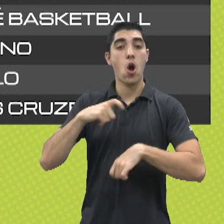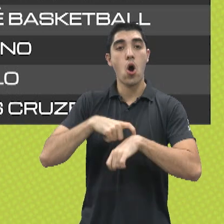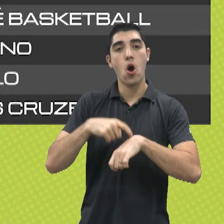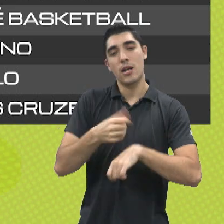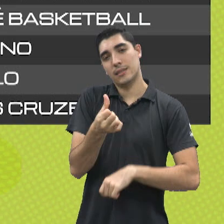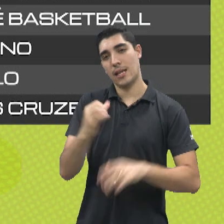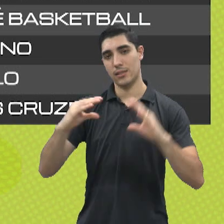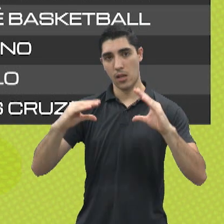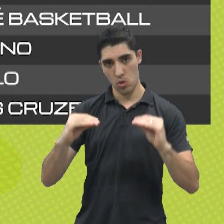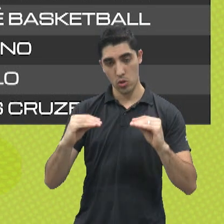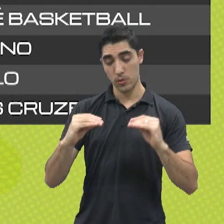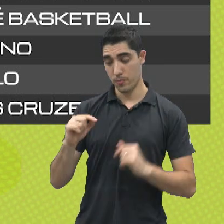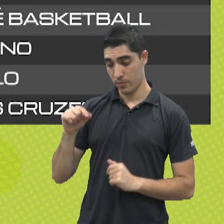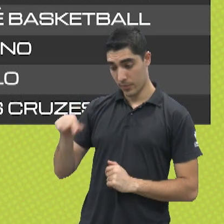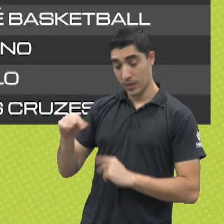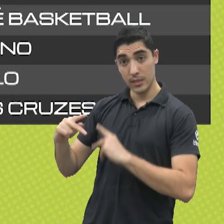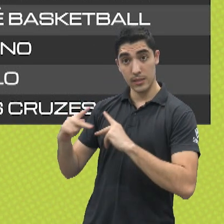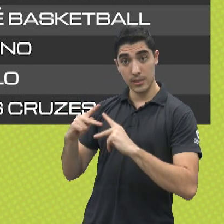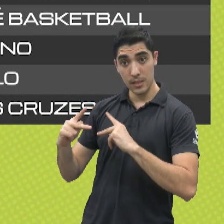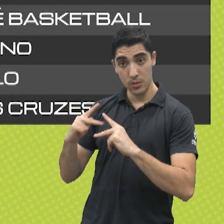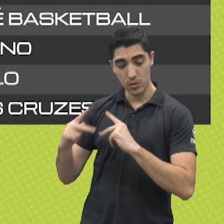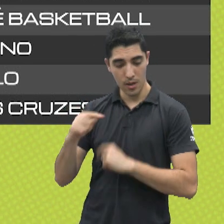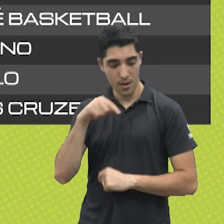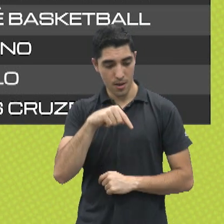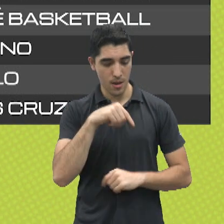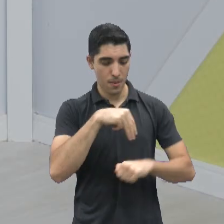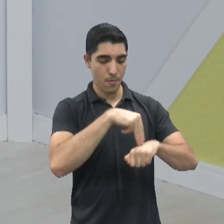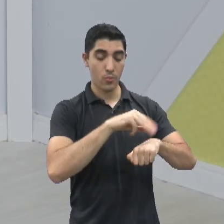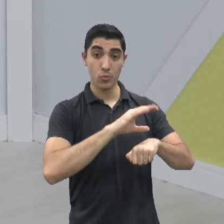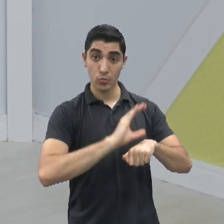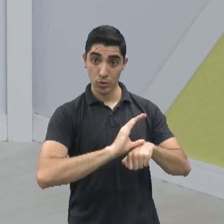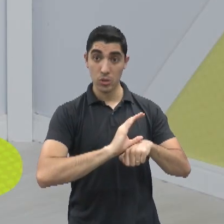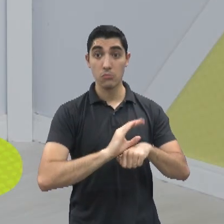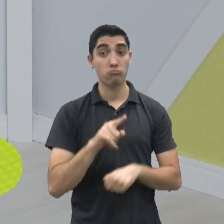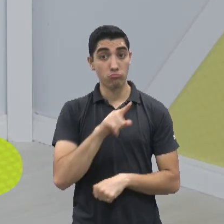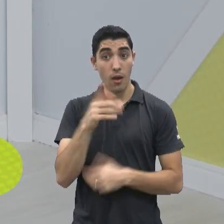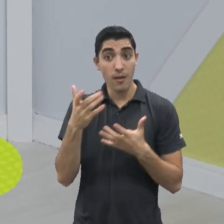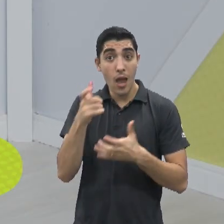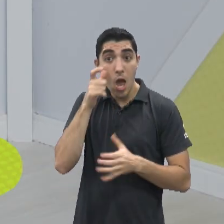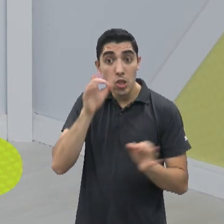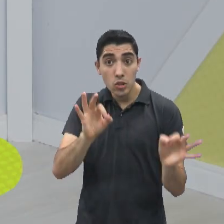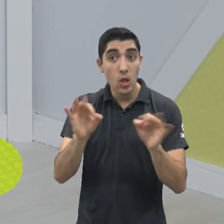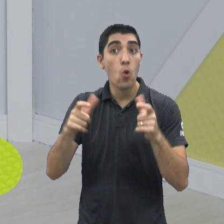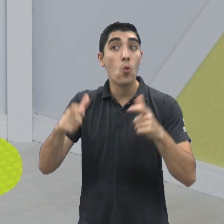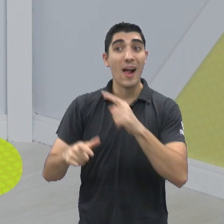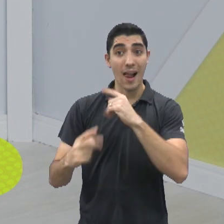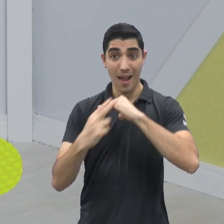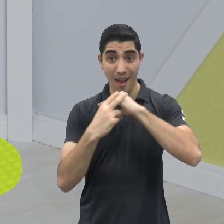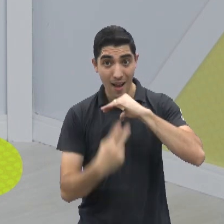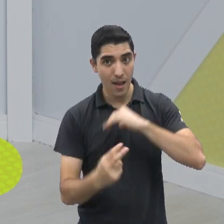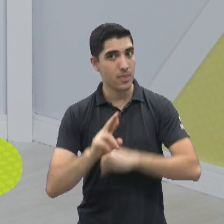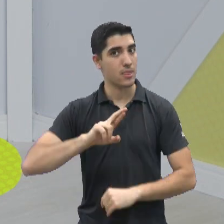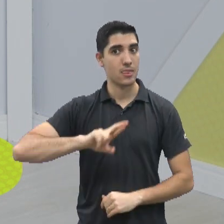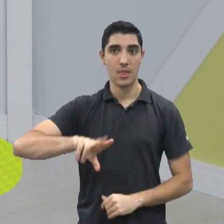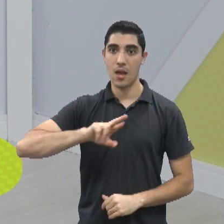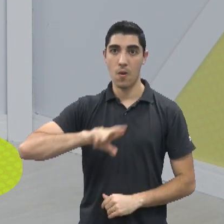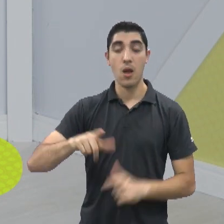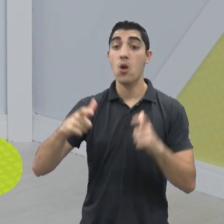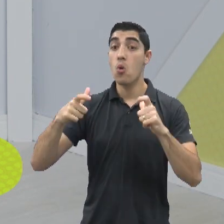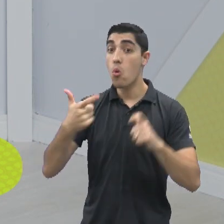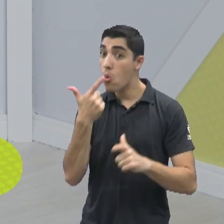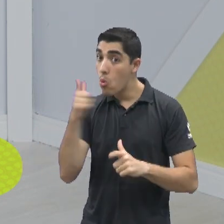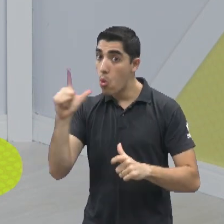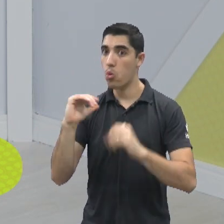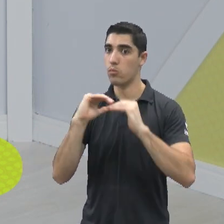São José em casa mais uma vez contra o Mogi das Cruzes. Para quem quiser assistir, não é na Arena Farmaconde, lembrando sempre, é no Lineu de Moura.